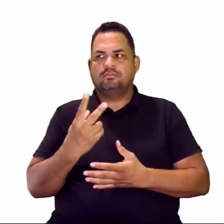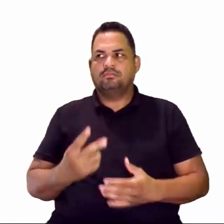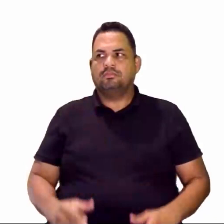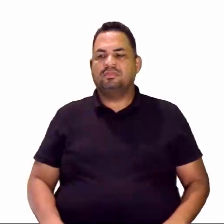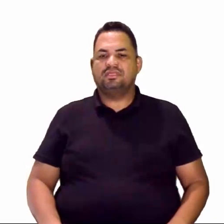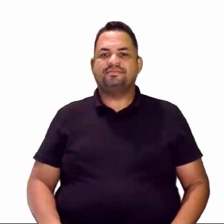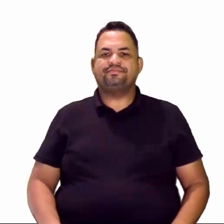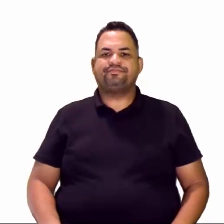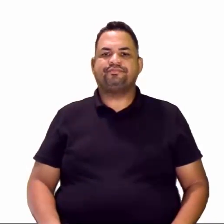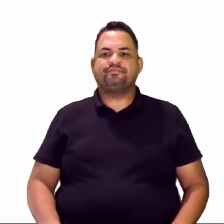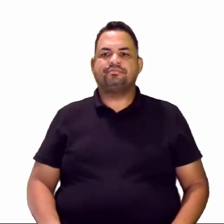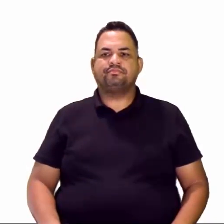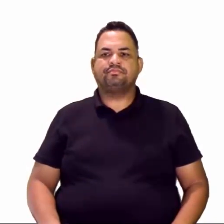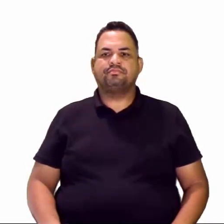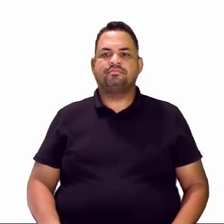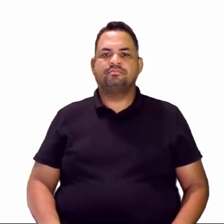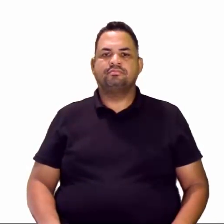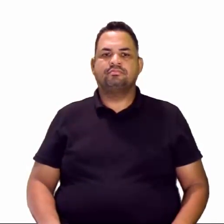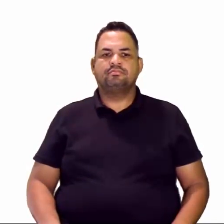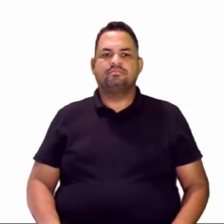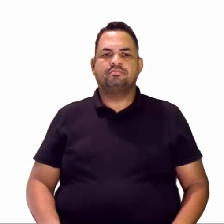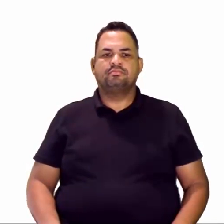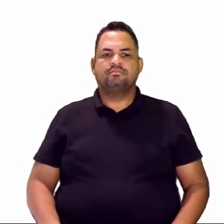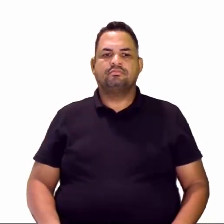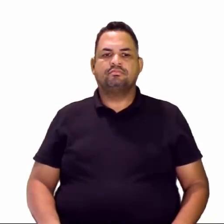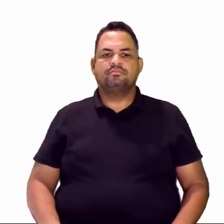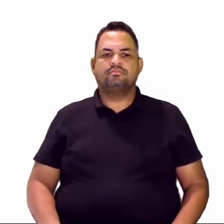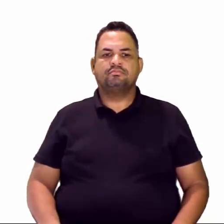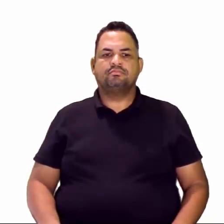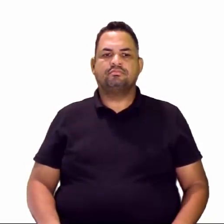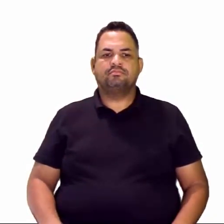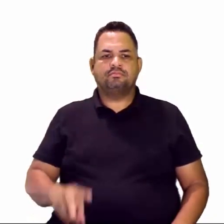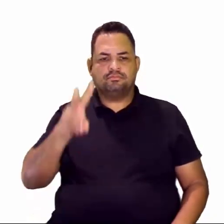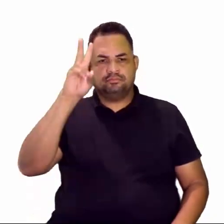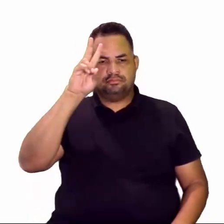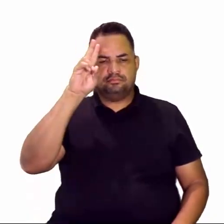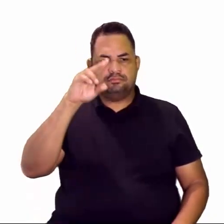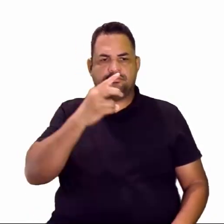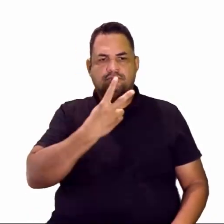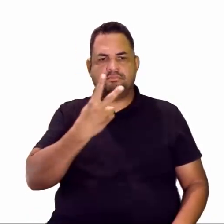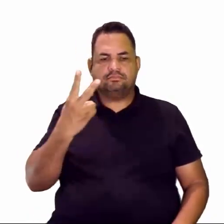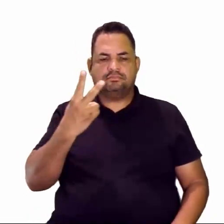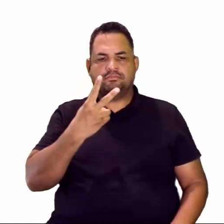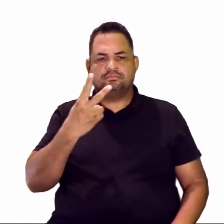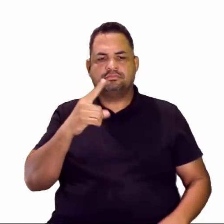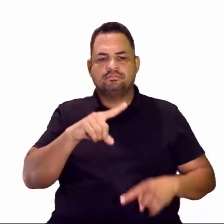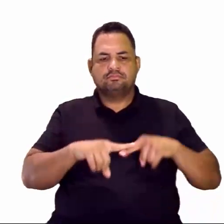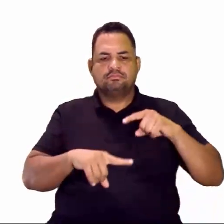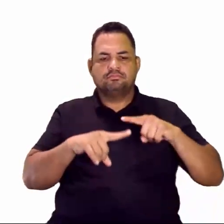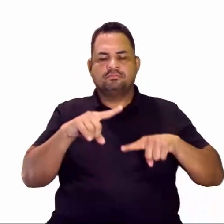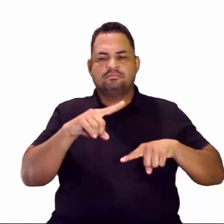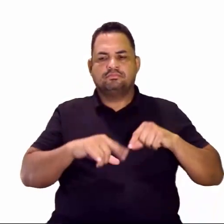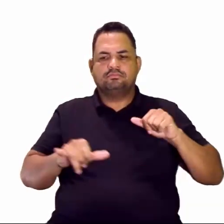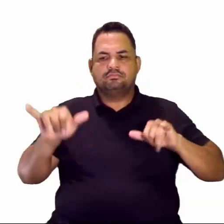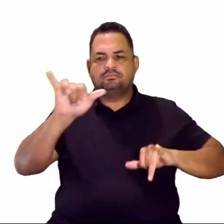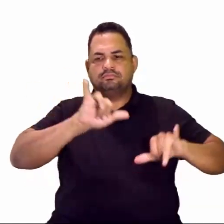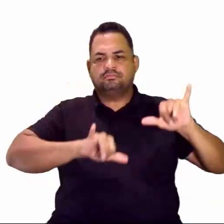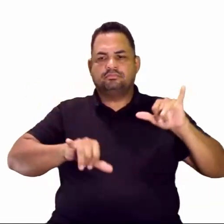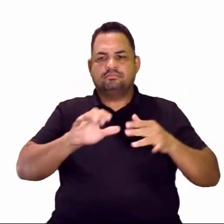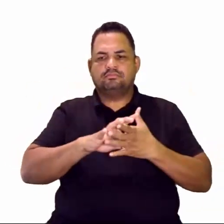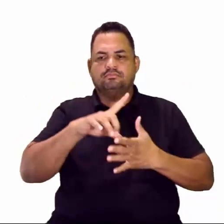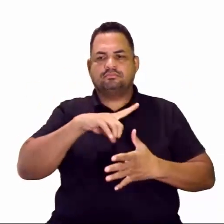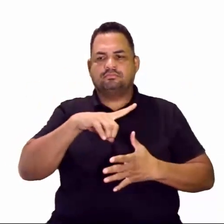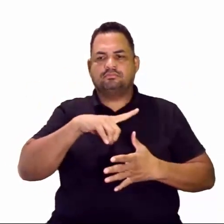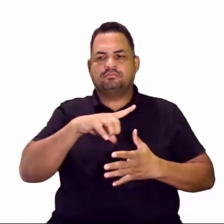certo? Então, sendo assim, vamos lá, olha só. Lembrando, são 2 elementos químicos que